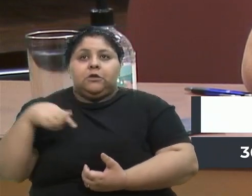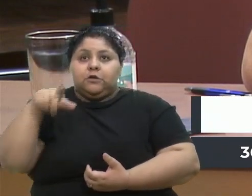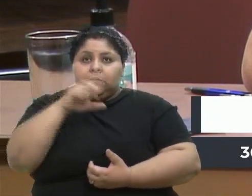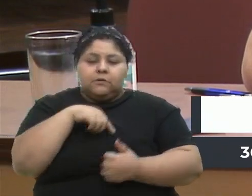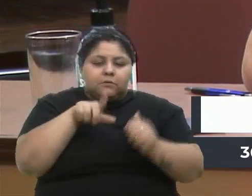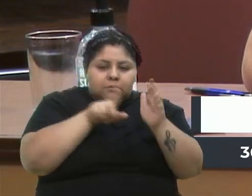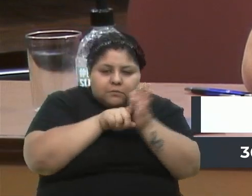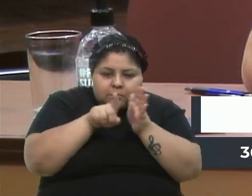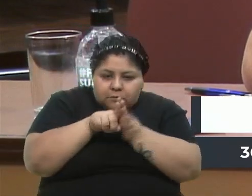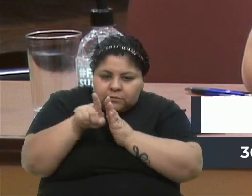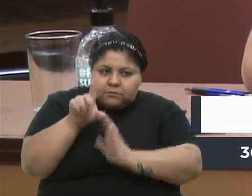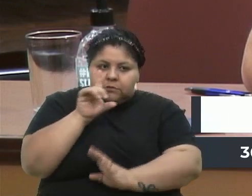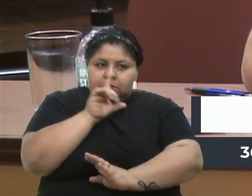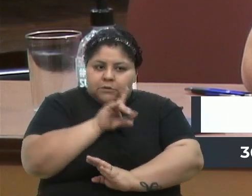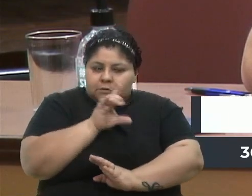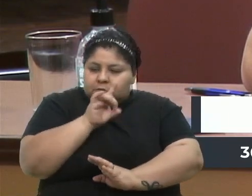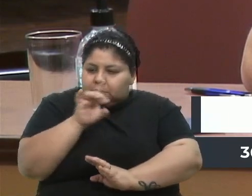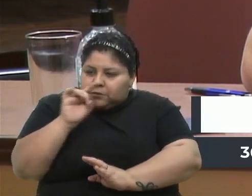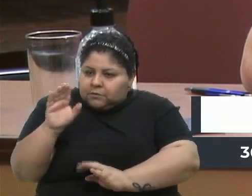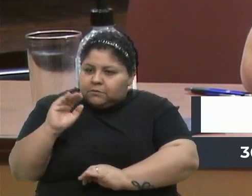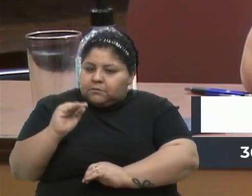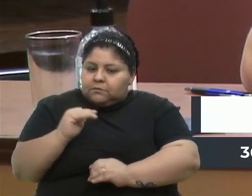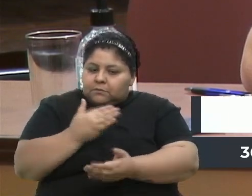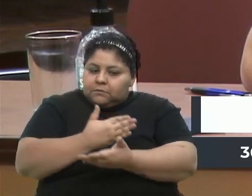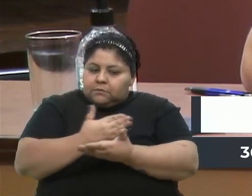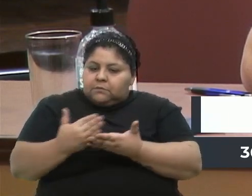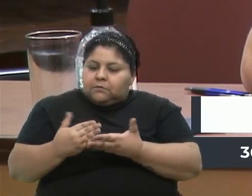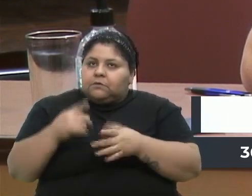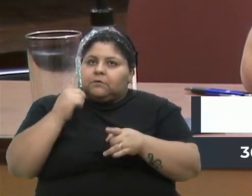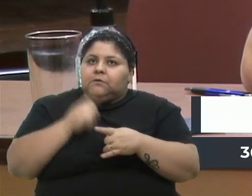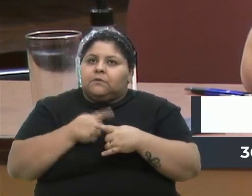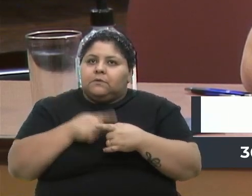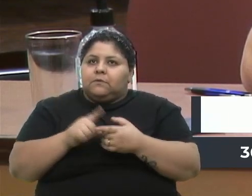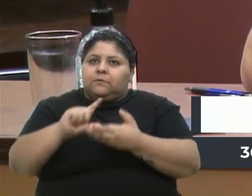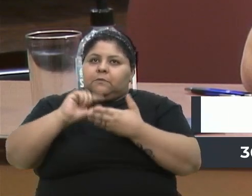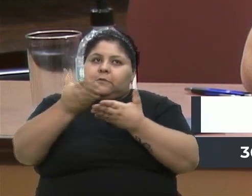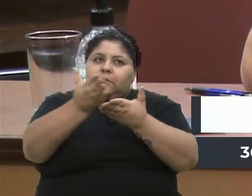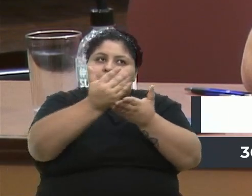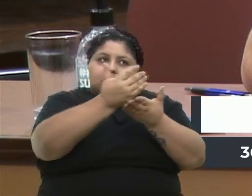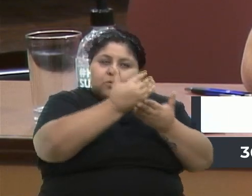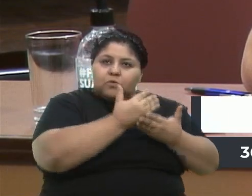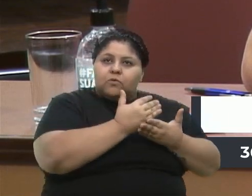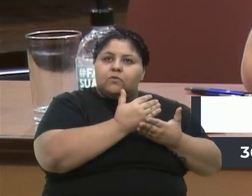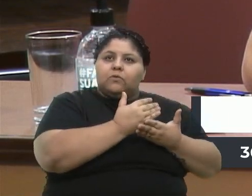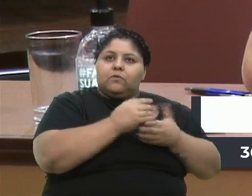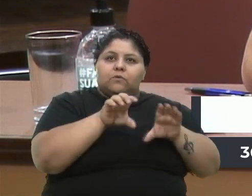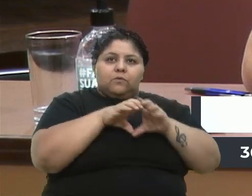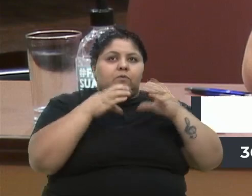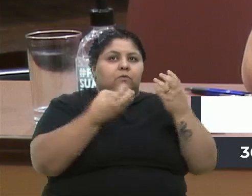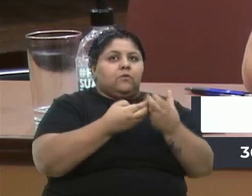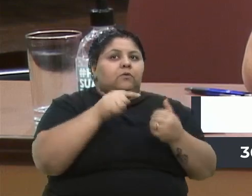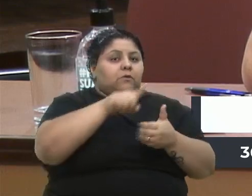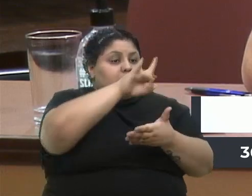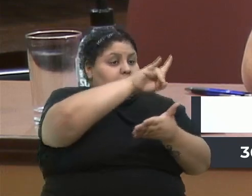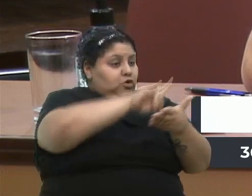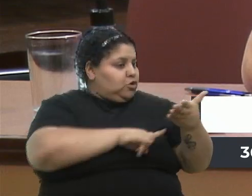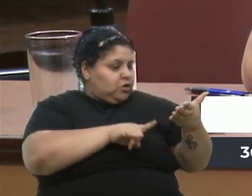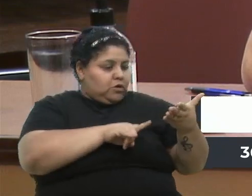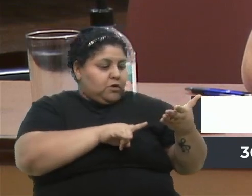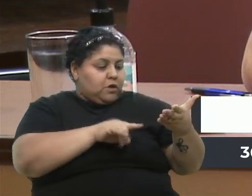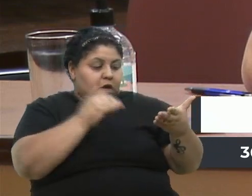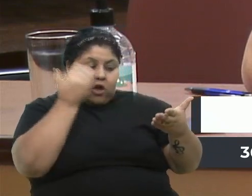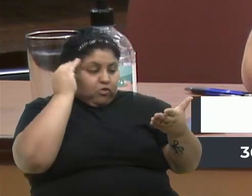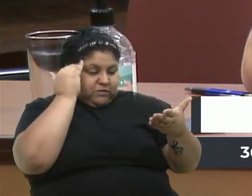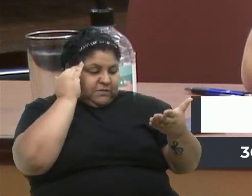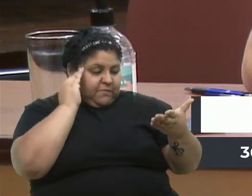investigando cada passo que foi dado, porque são recursos da comunidade. E esse documento que o senhor levantou, que eu não tinha conhecimento,